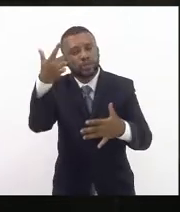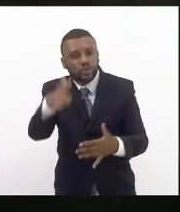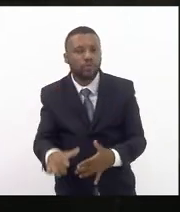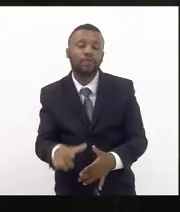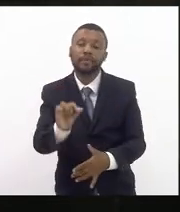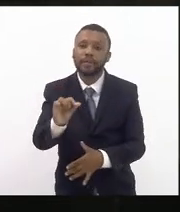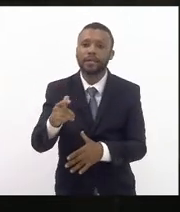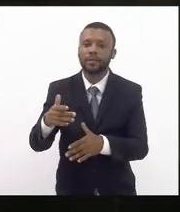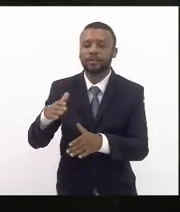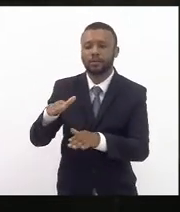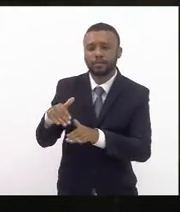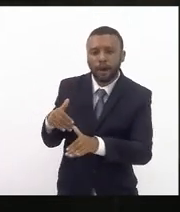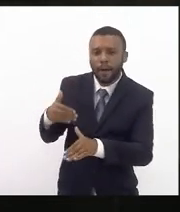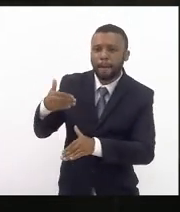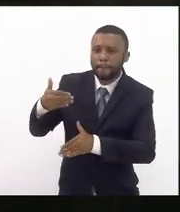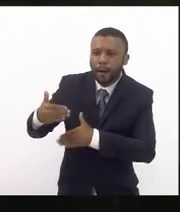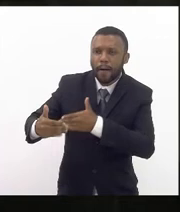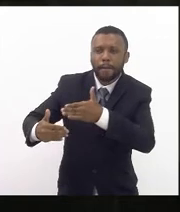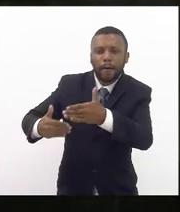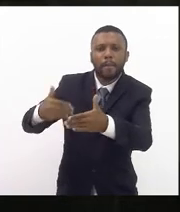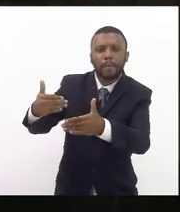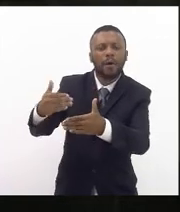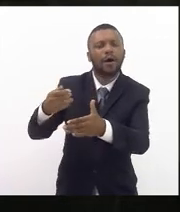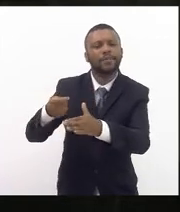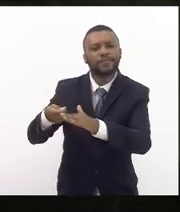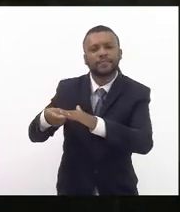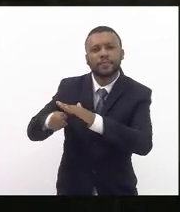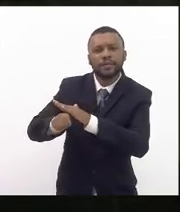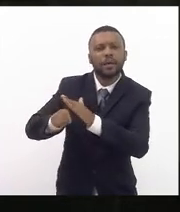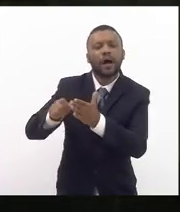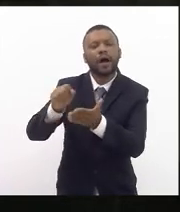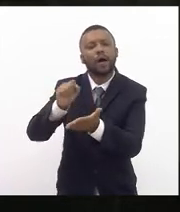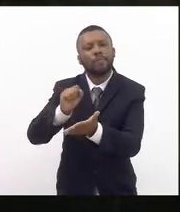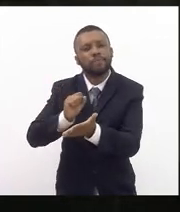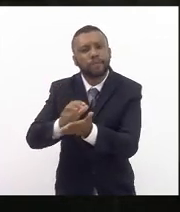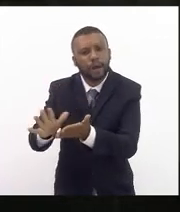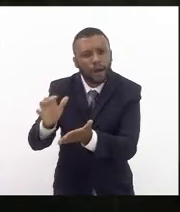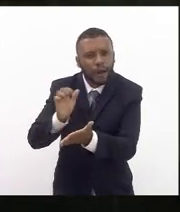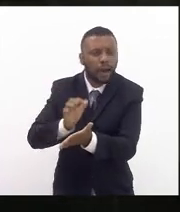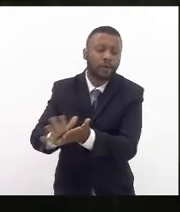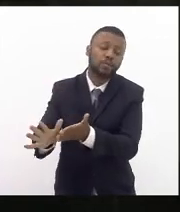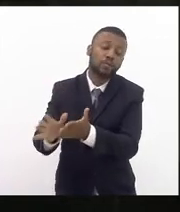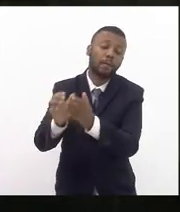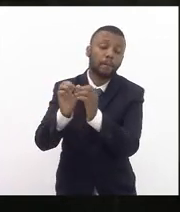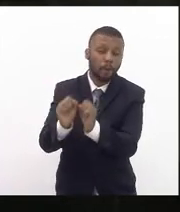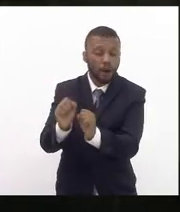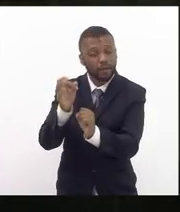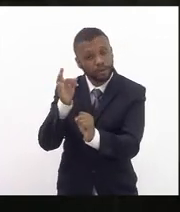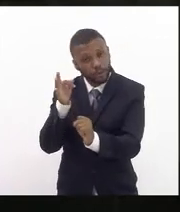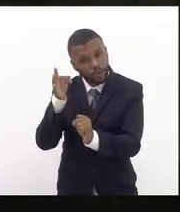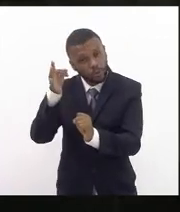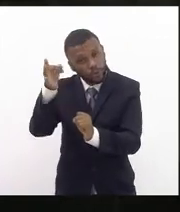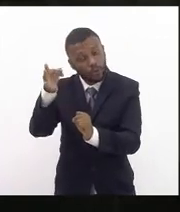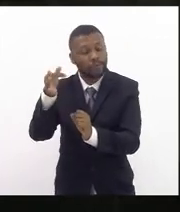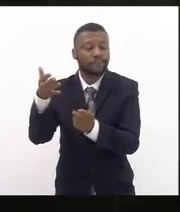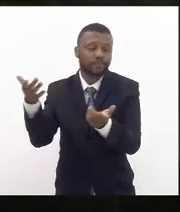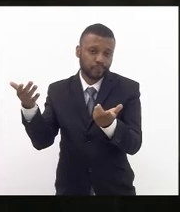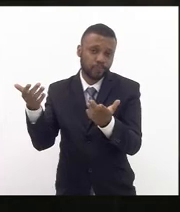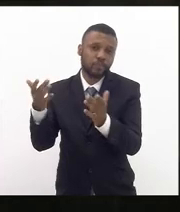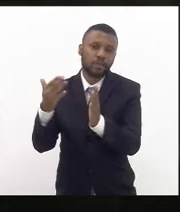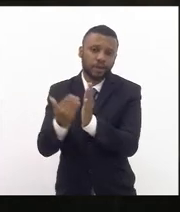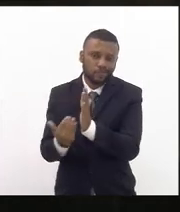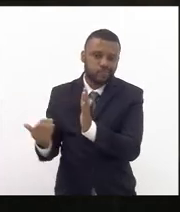processo de financiar os gastos acabam de maneira